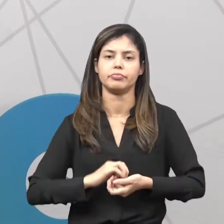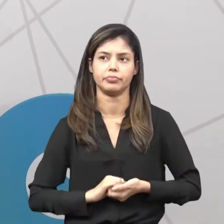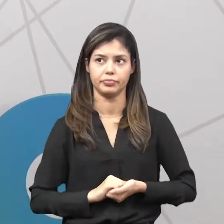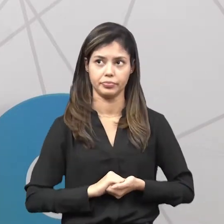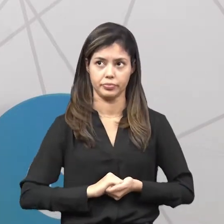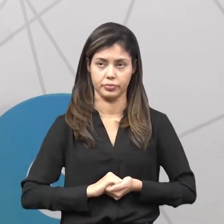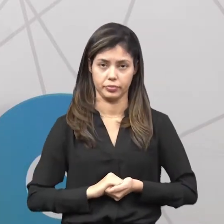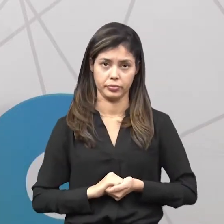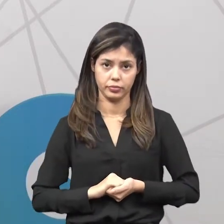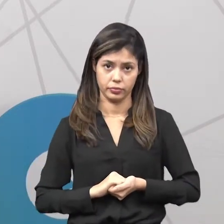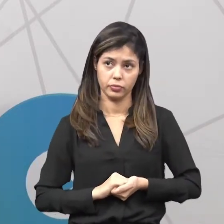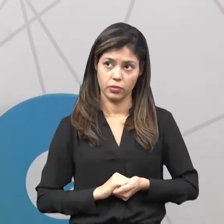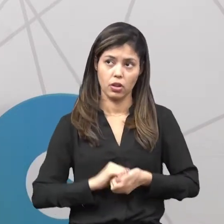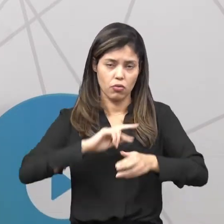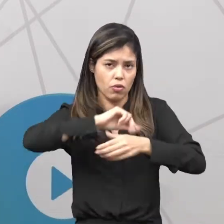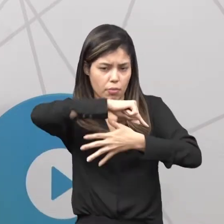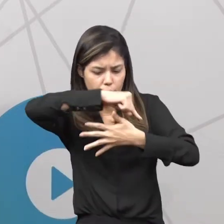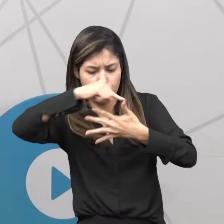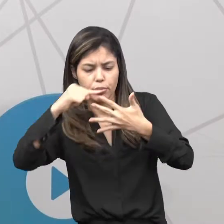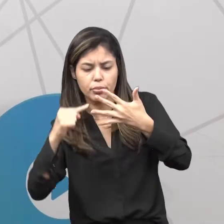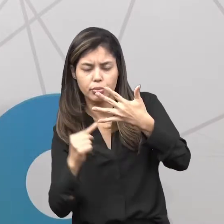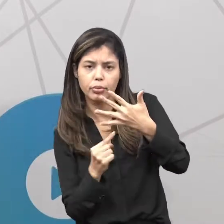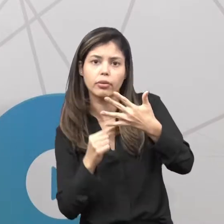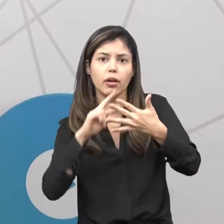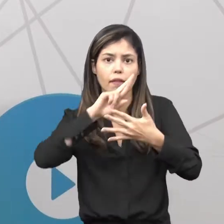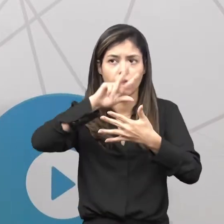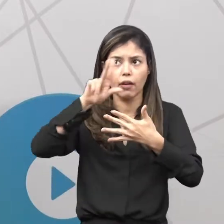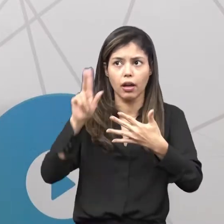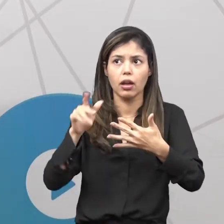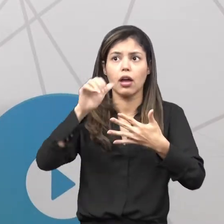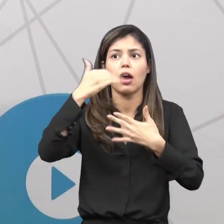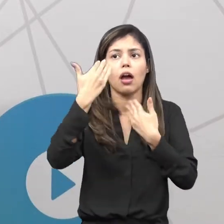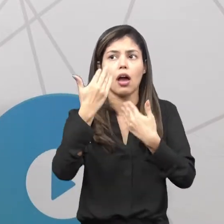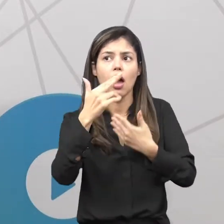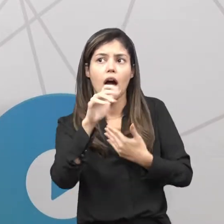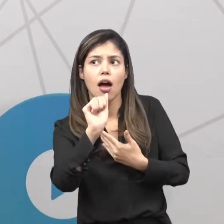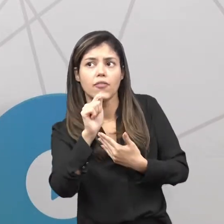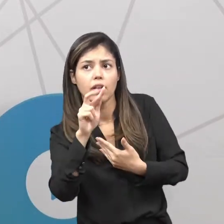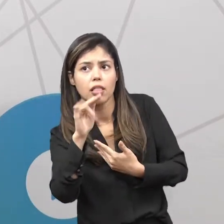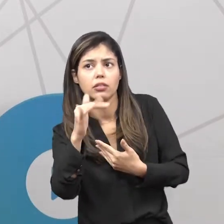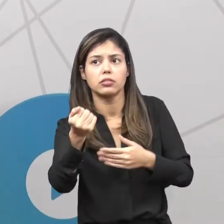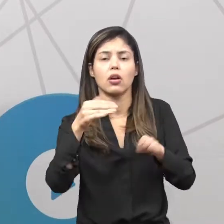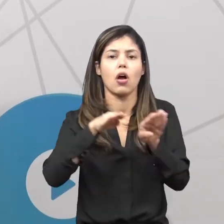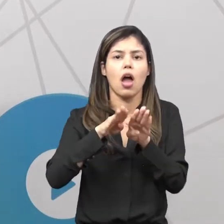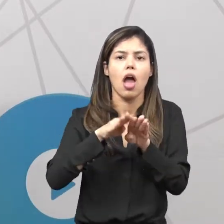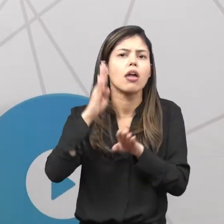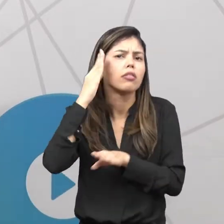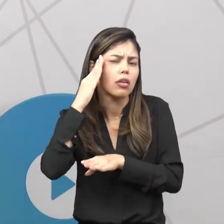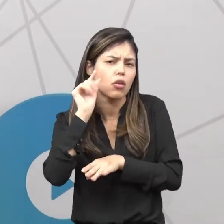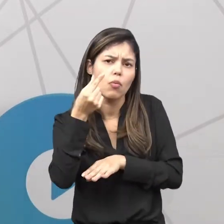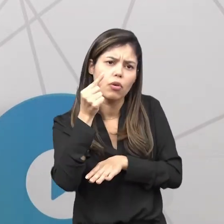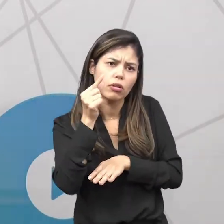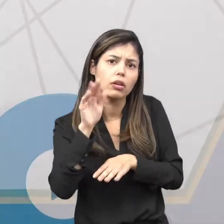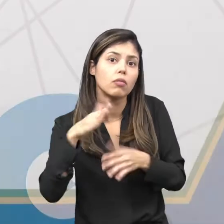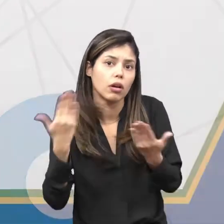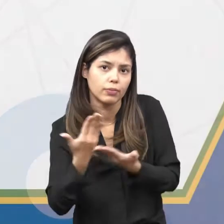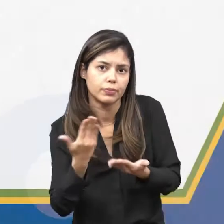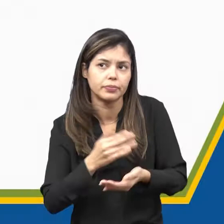Vamos lá. Existem tipos e métodos de avaliação e a gente vai começar a entender um pouco mais sobre isso a partir de